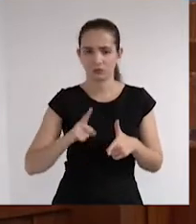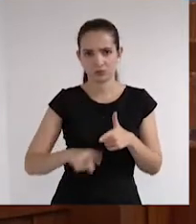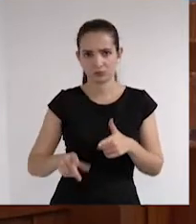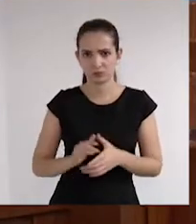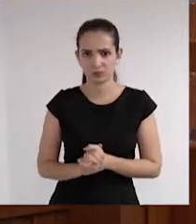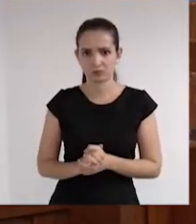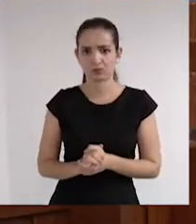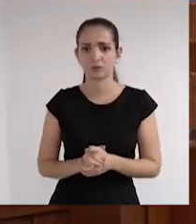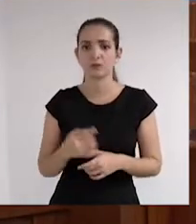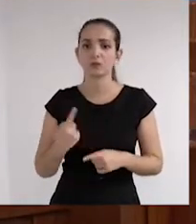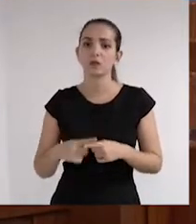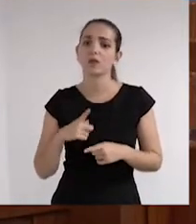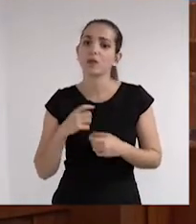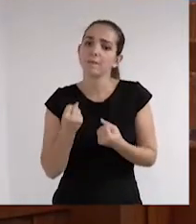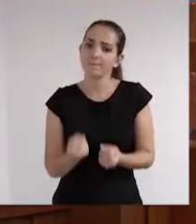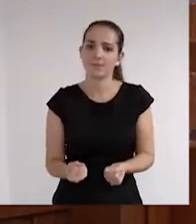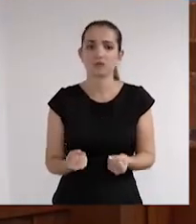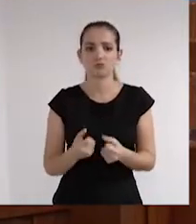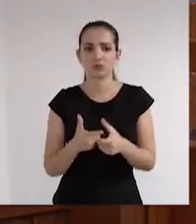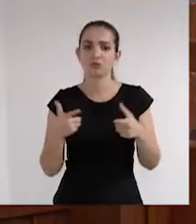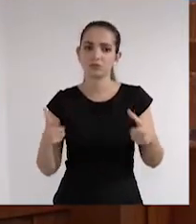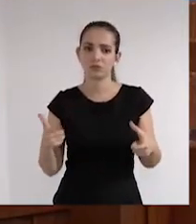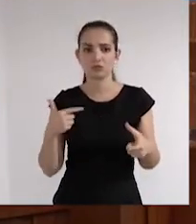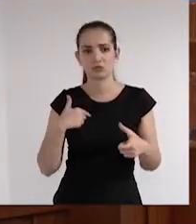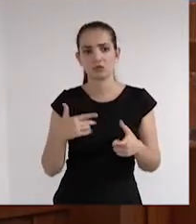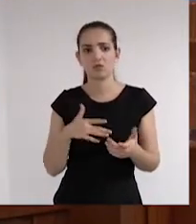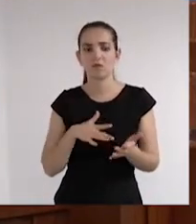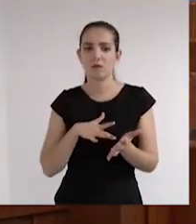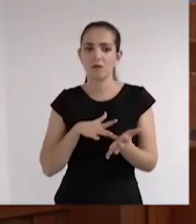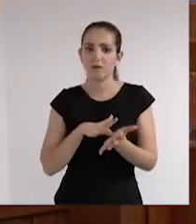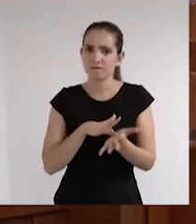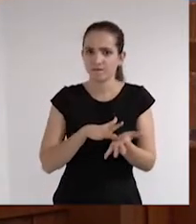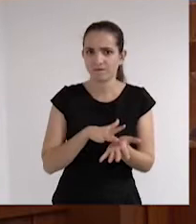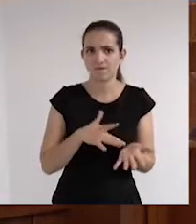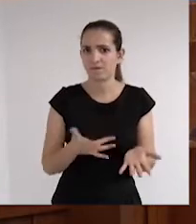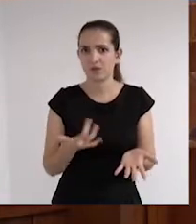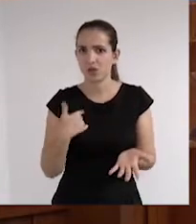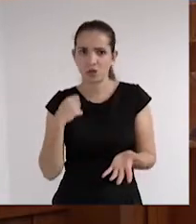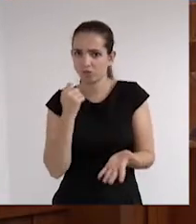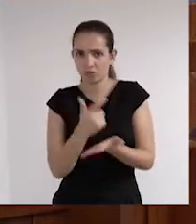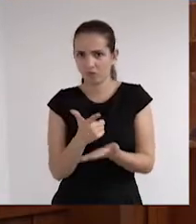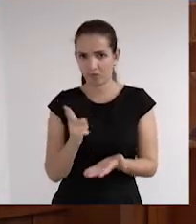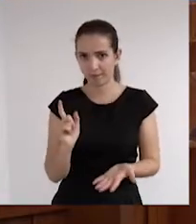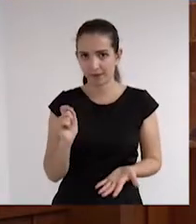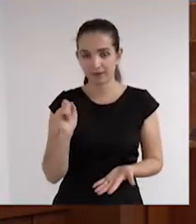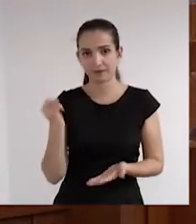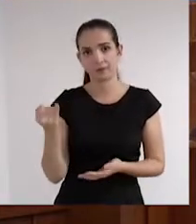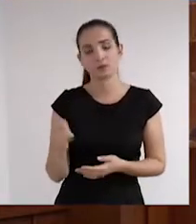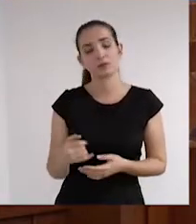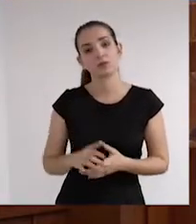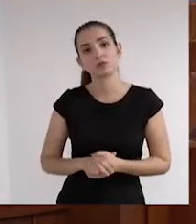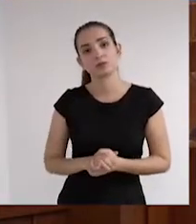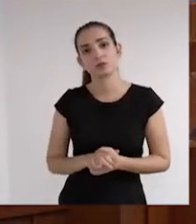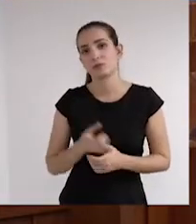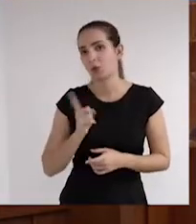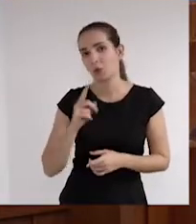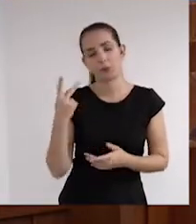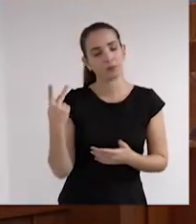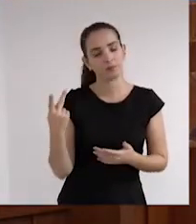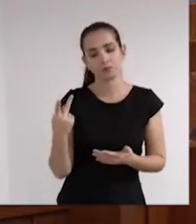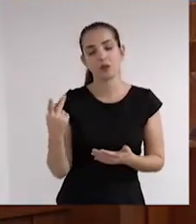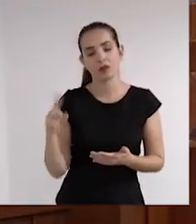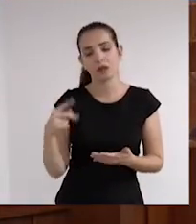carga é alta que eu vou sonegar. Eu vou combater o errado com um outro erro. Não é o procedimento